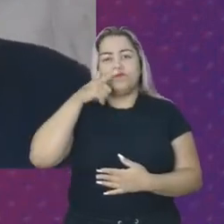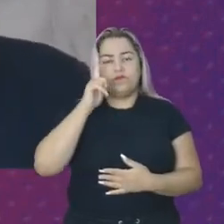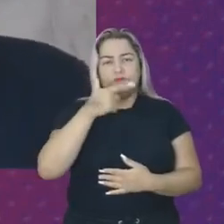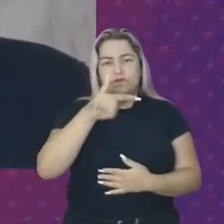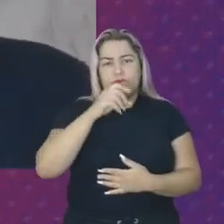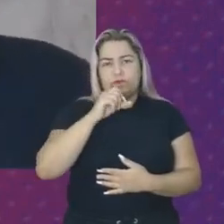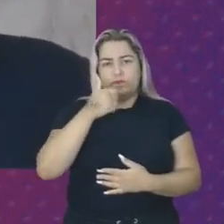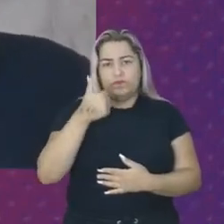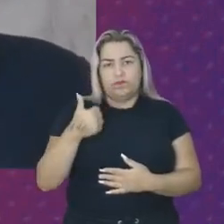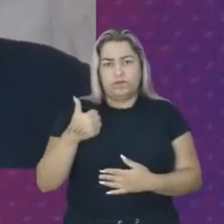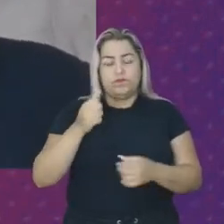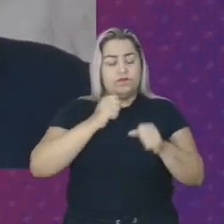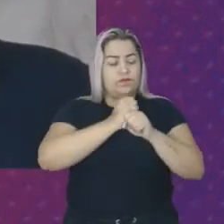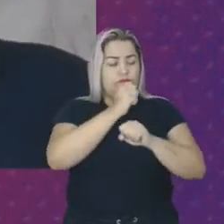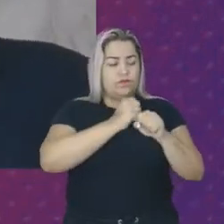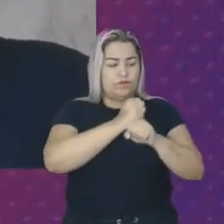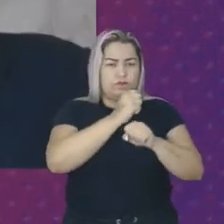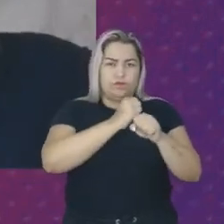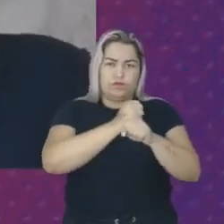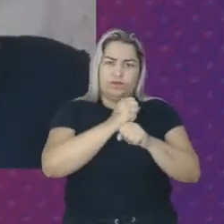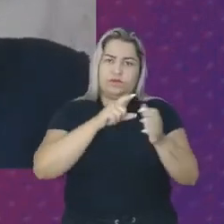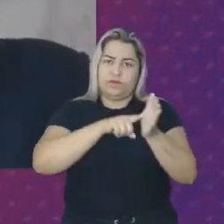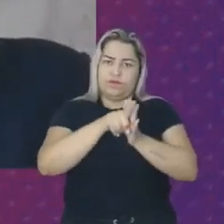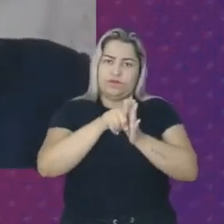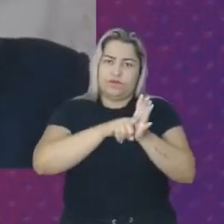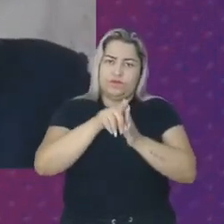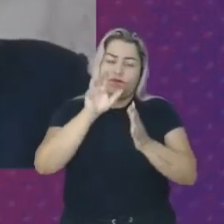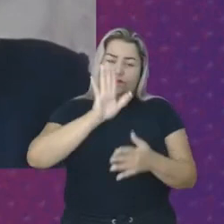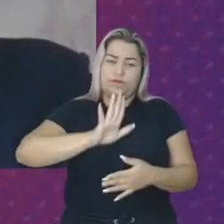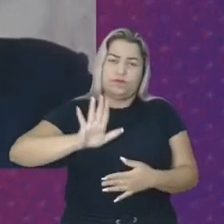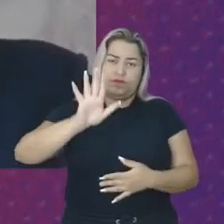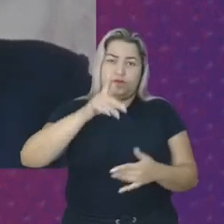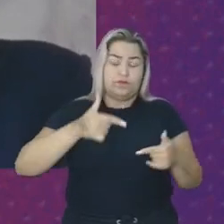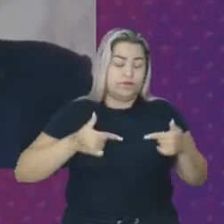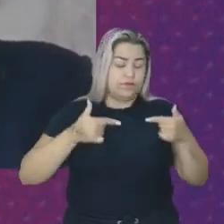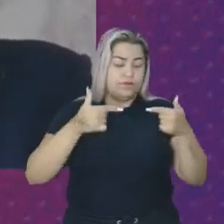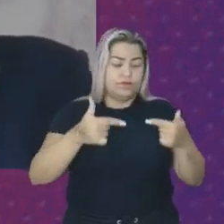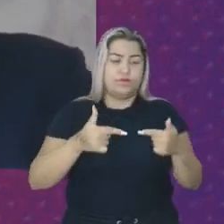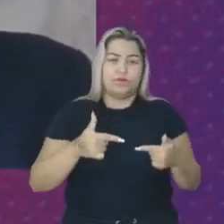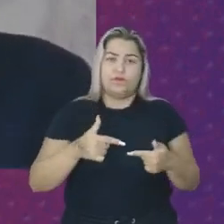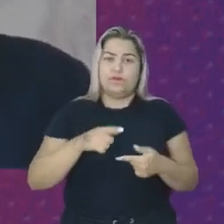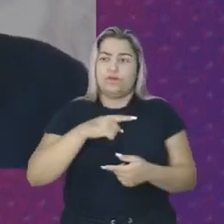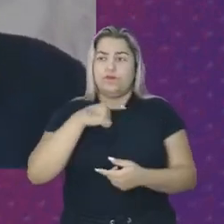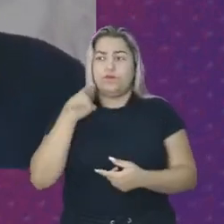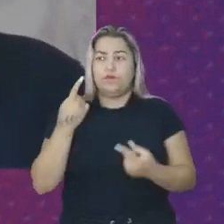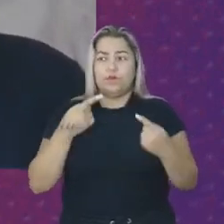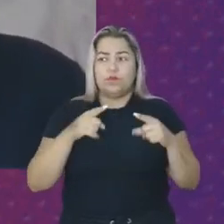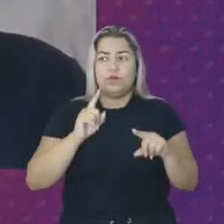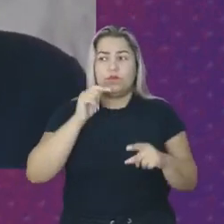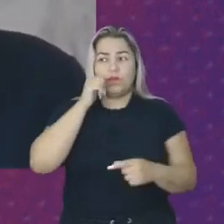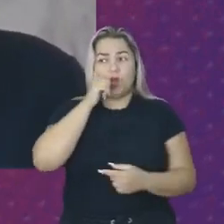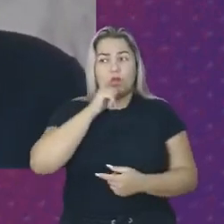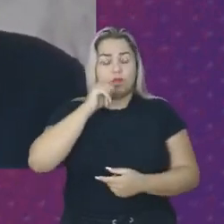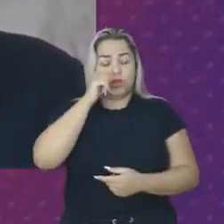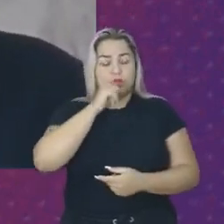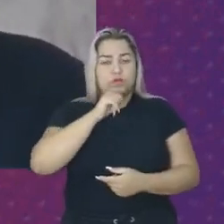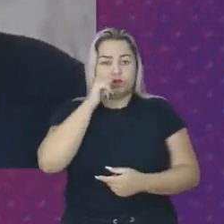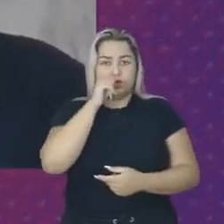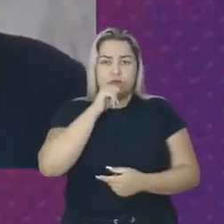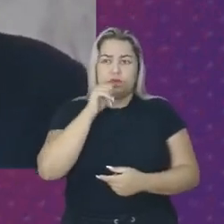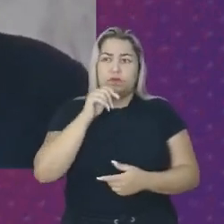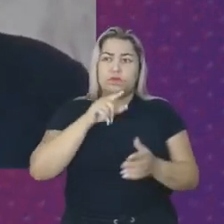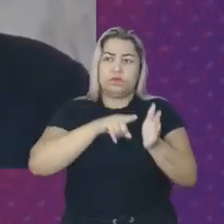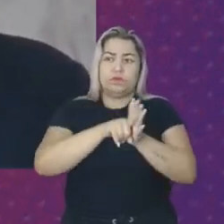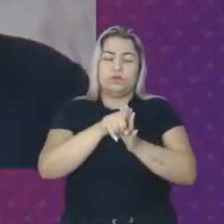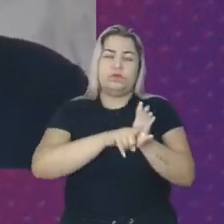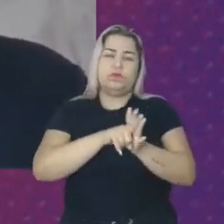2021, construiu um Plano Nacional de Enfrentamento aos Feminicídios. Porém, esse Plano Nacional